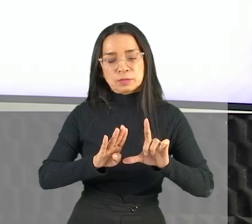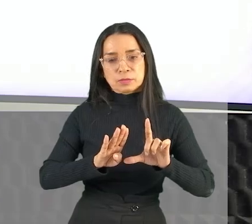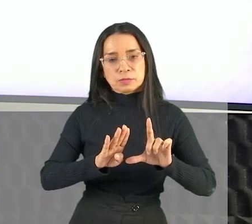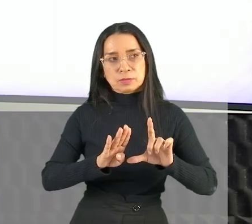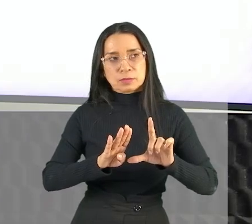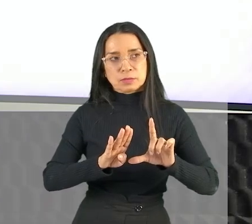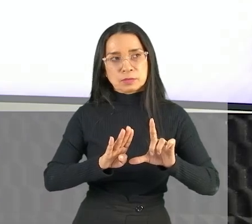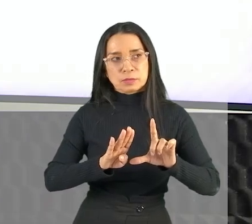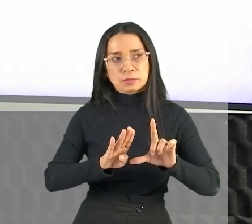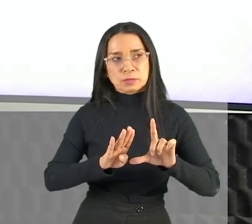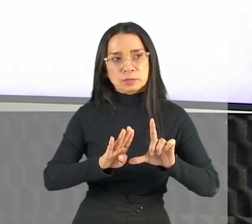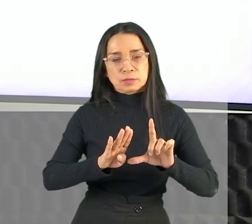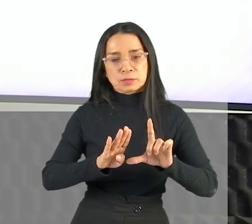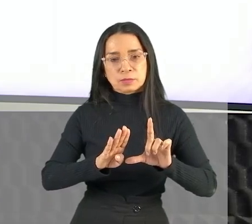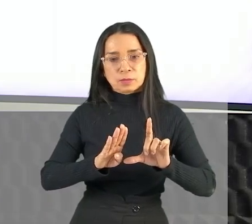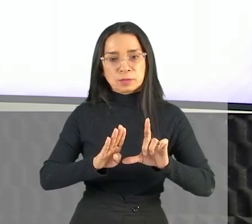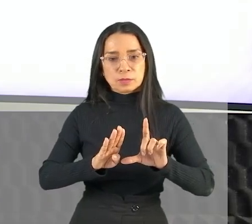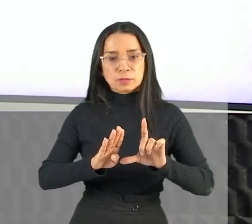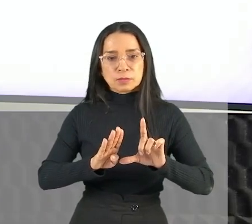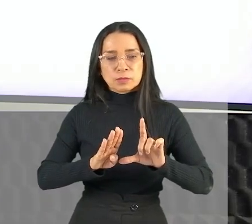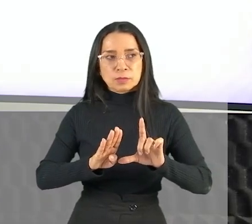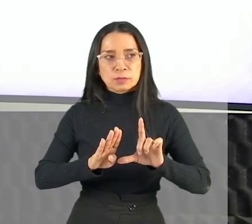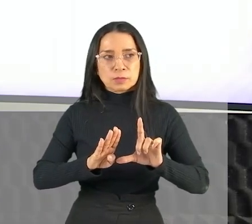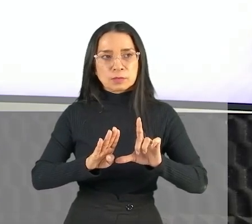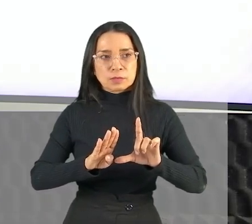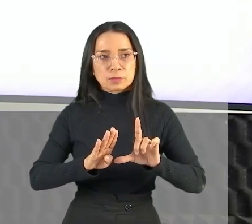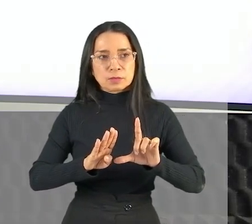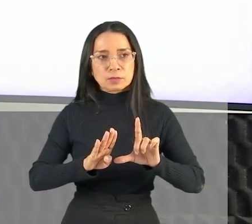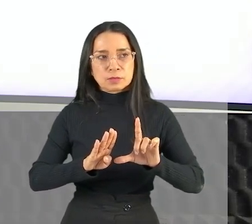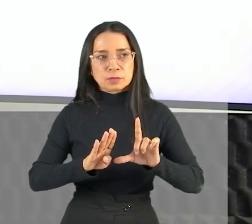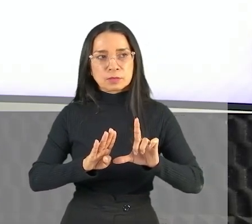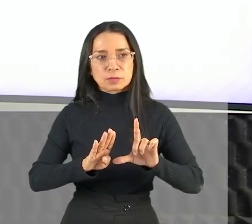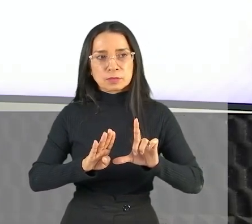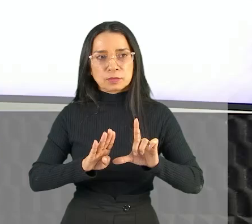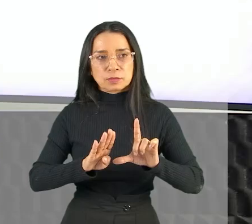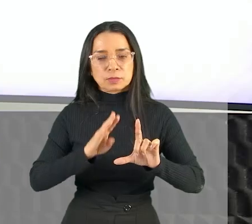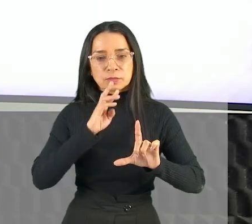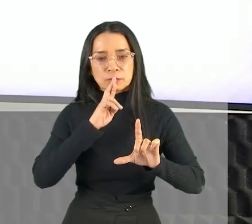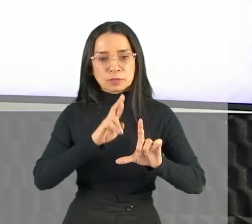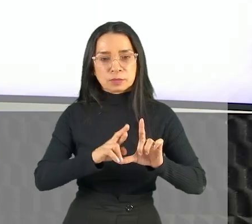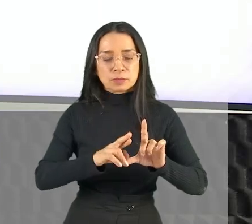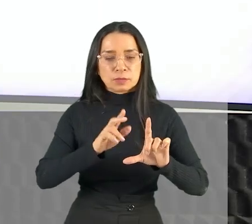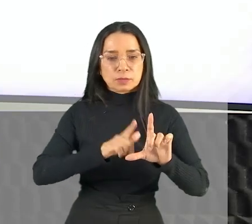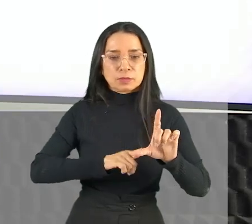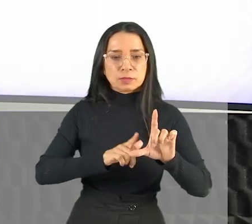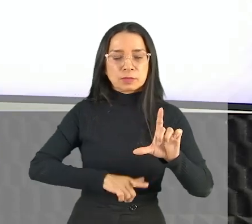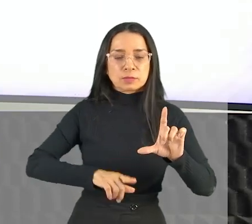33, somente a letra B, né? Então, a resposta